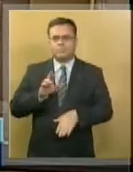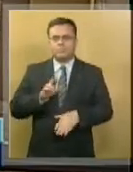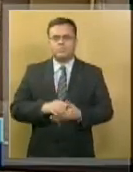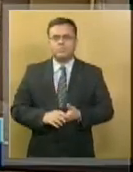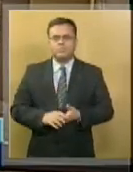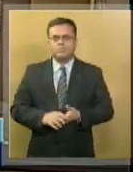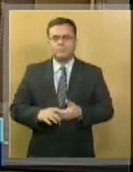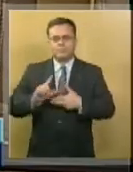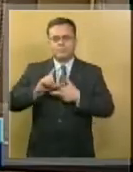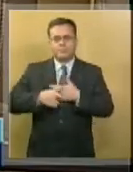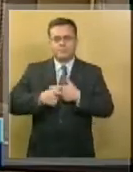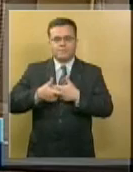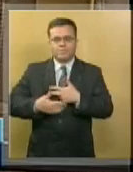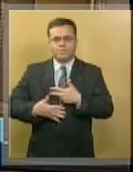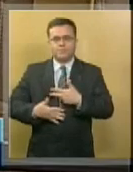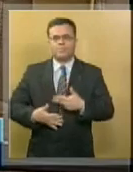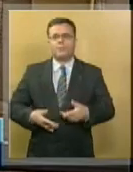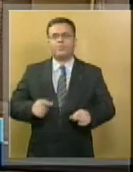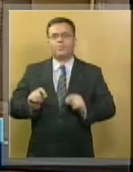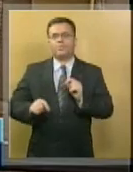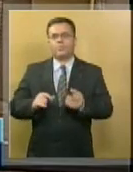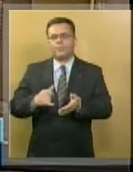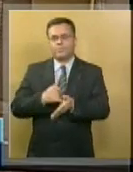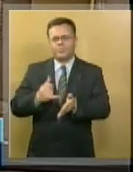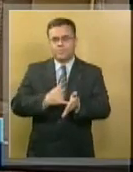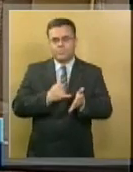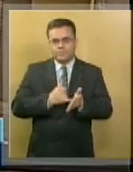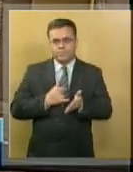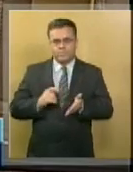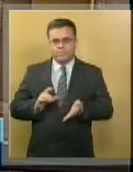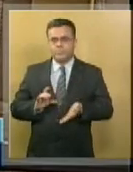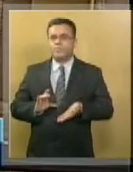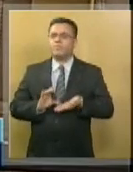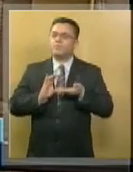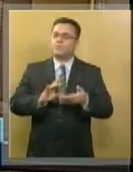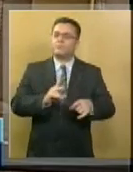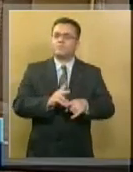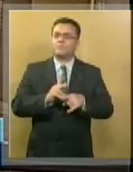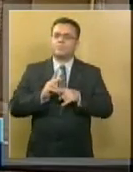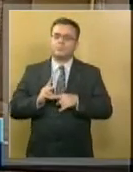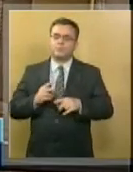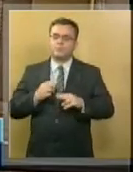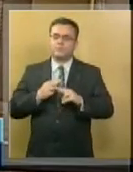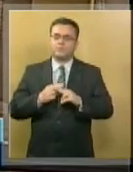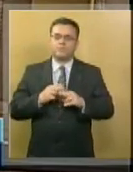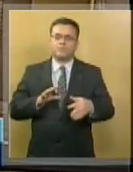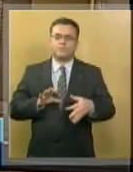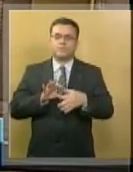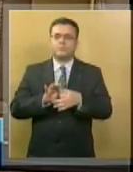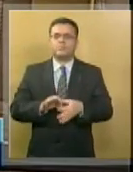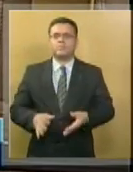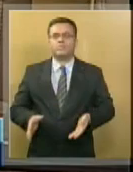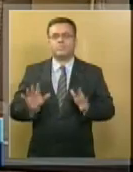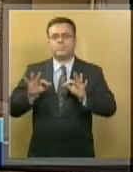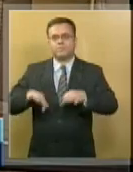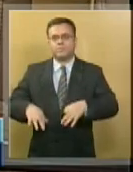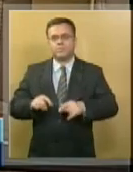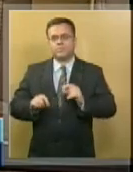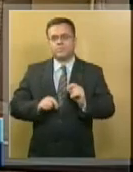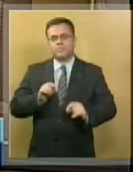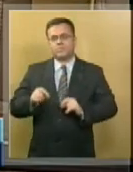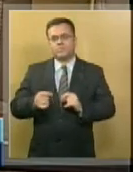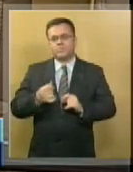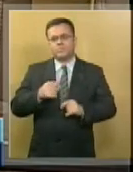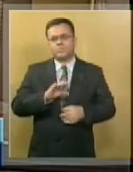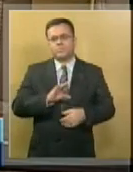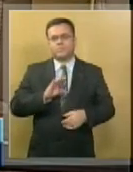do Poder Executivo, que visa a contratação de operações de crédito junto à Caixa Econômica Federal. Finalizando, sugeriu que o dinheiro do